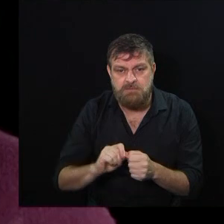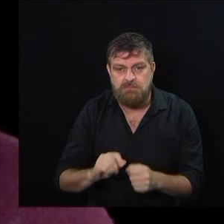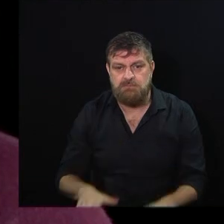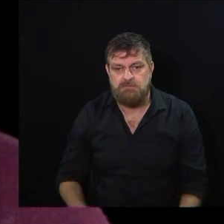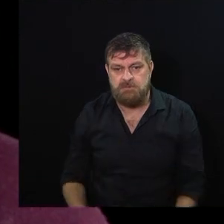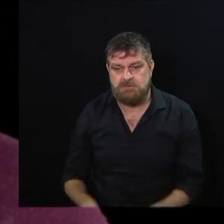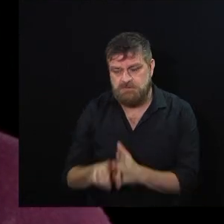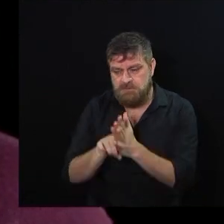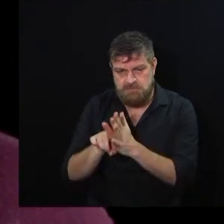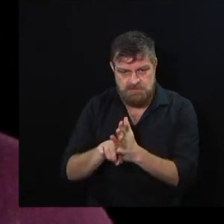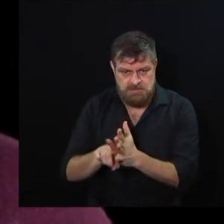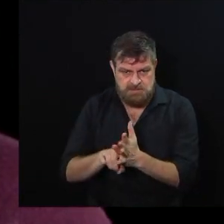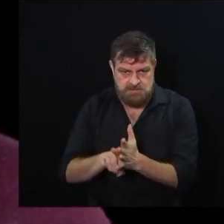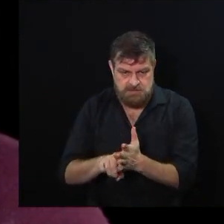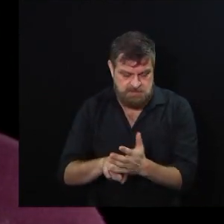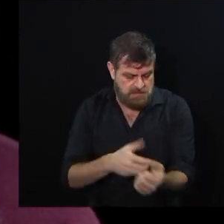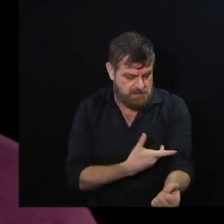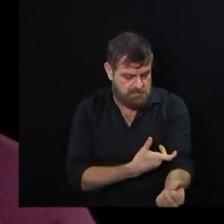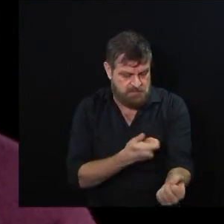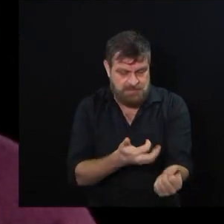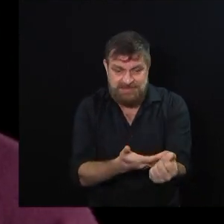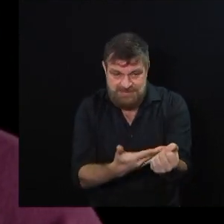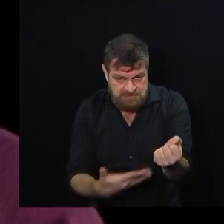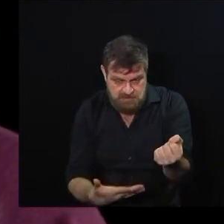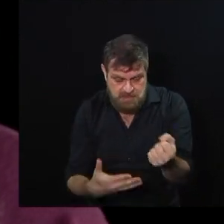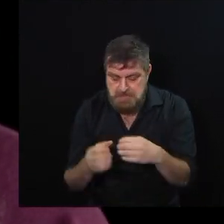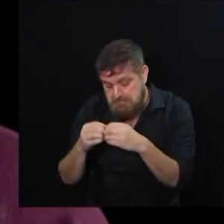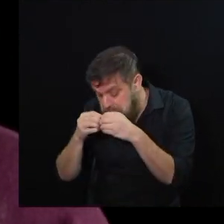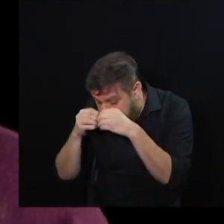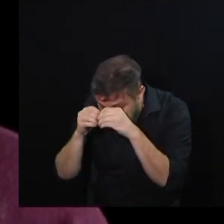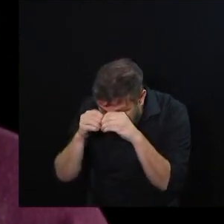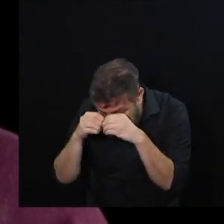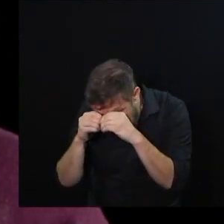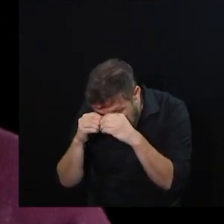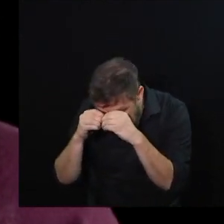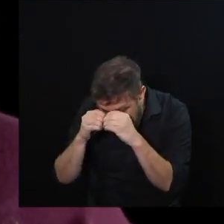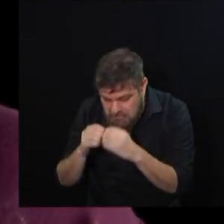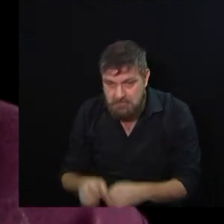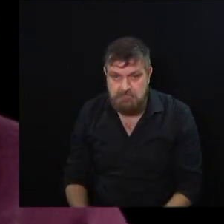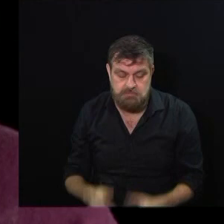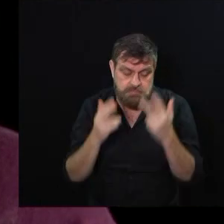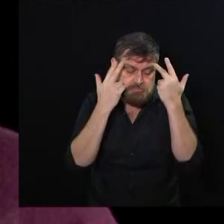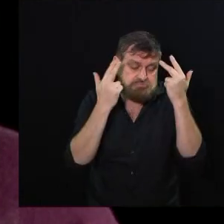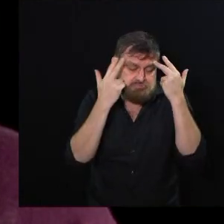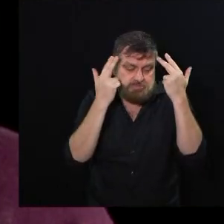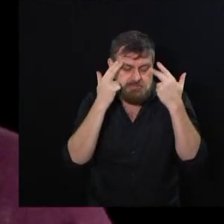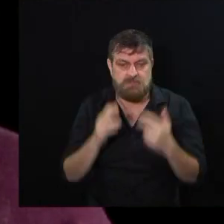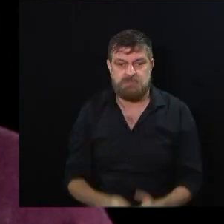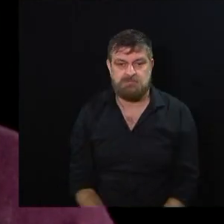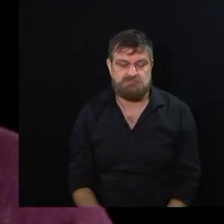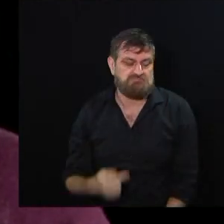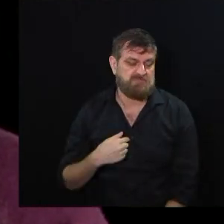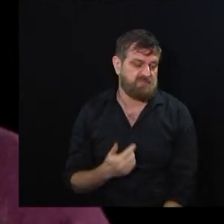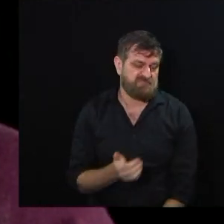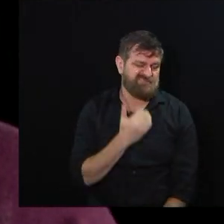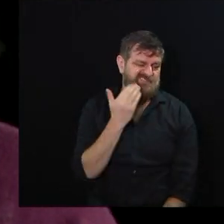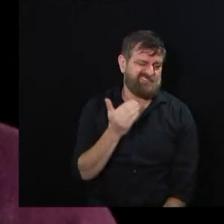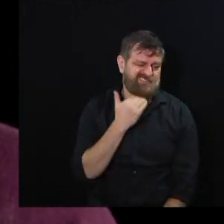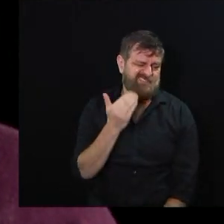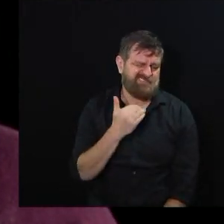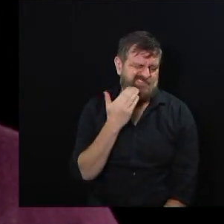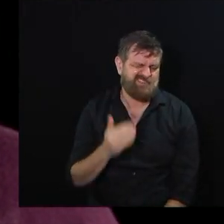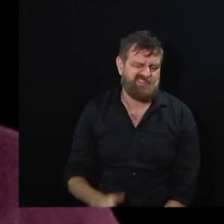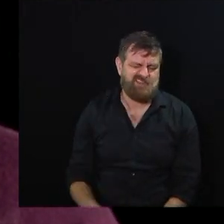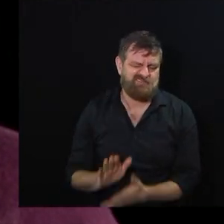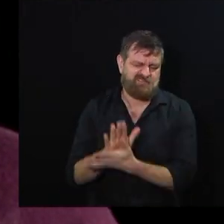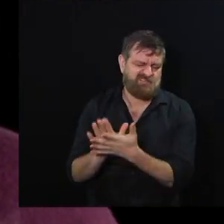que a gente faz de rotina, né, exame de sangue, e deixei para lá, né.